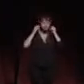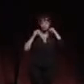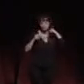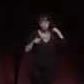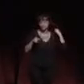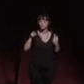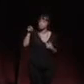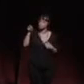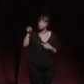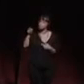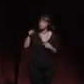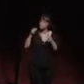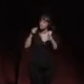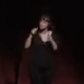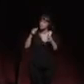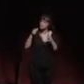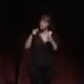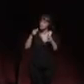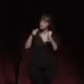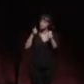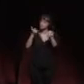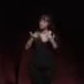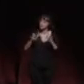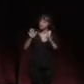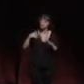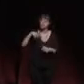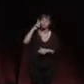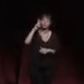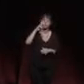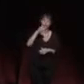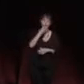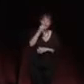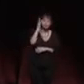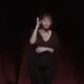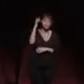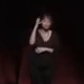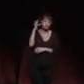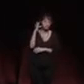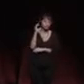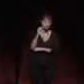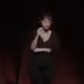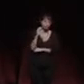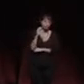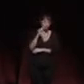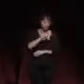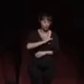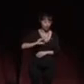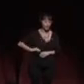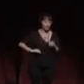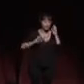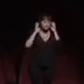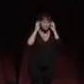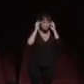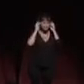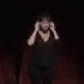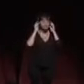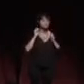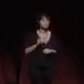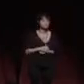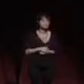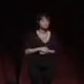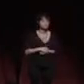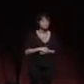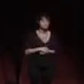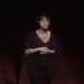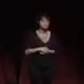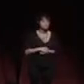Isso me fez lembrar uma coisa que diz o filósofo coreano Byung-Chul Han. Ele, em determinado momento, se pergunta por